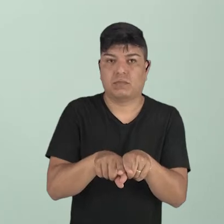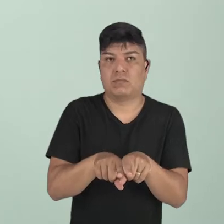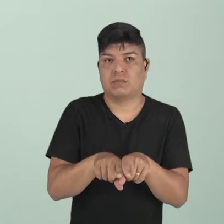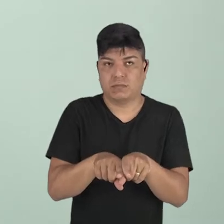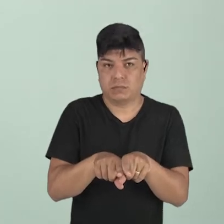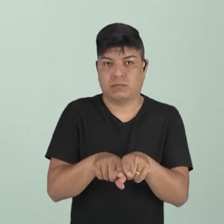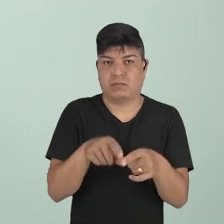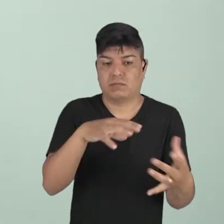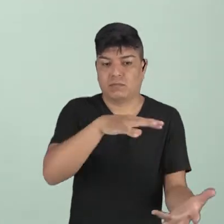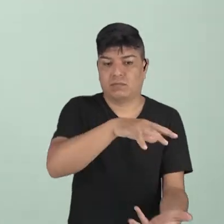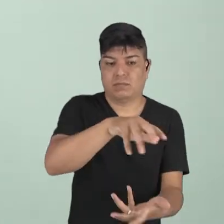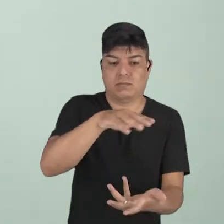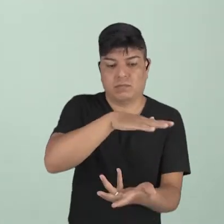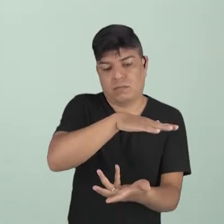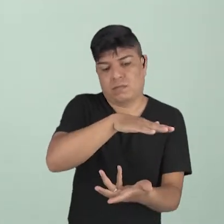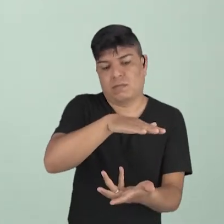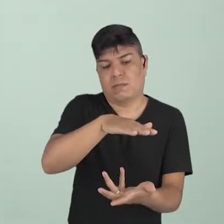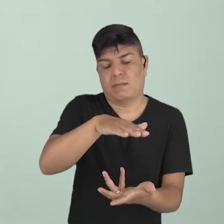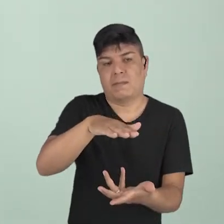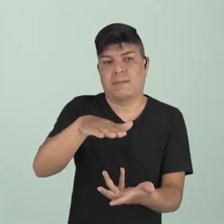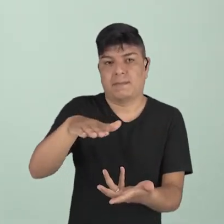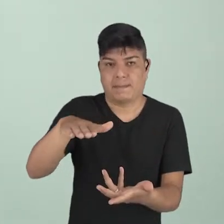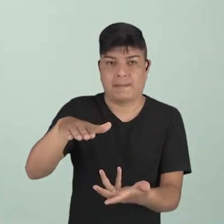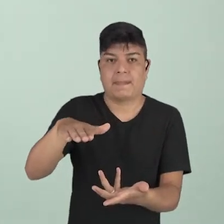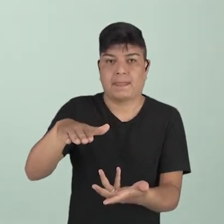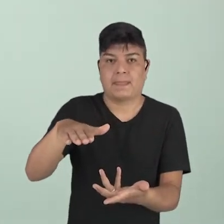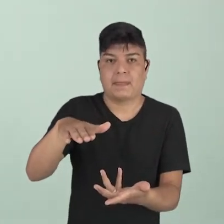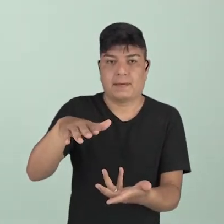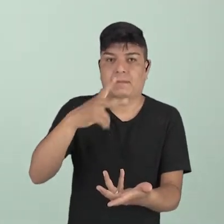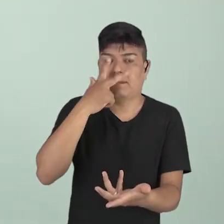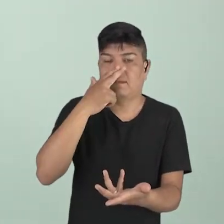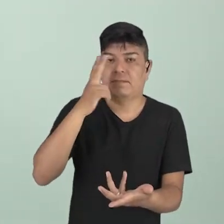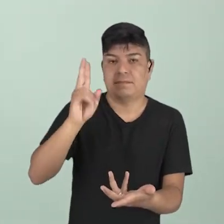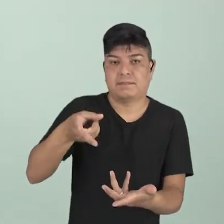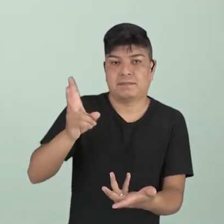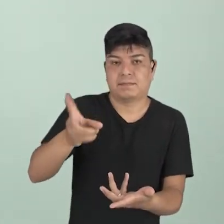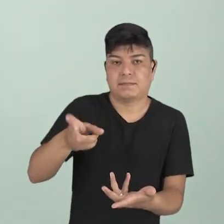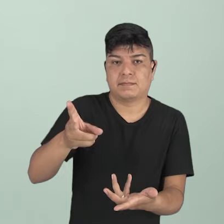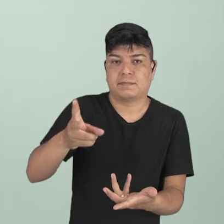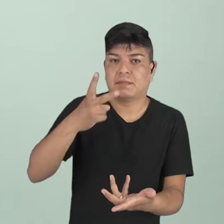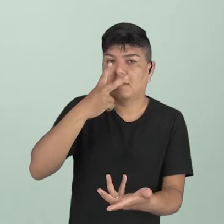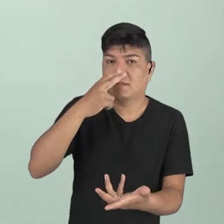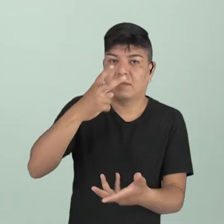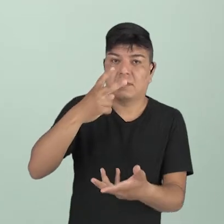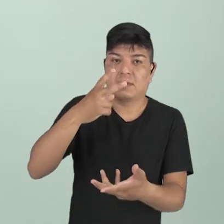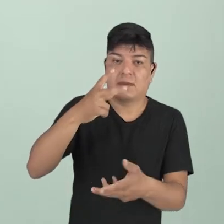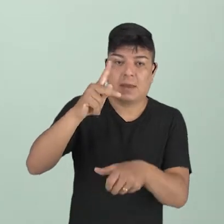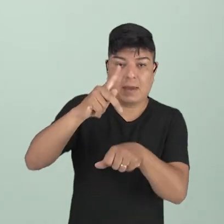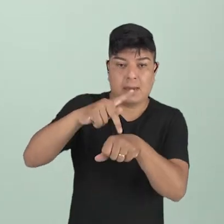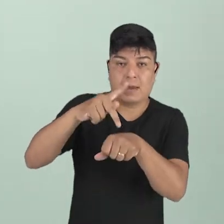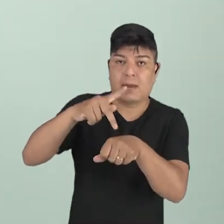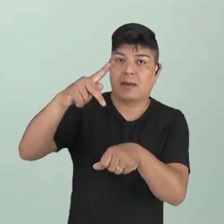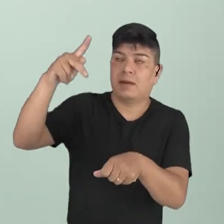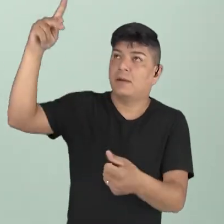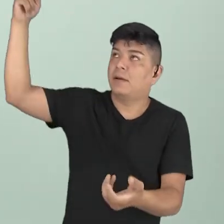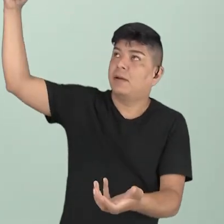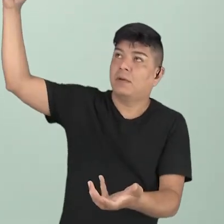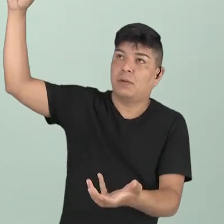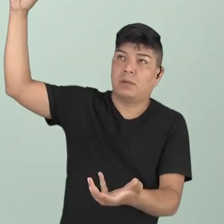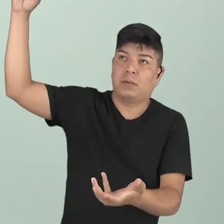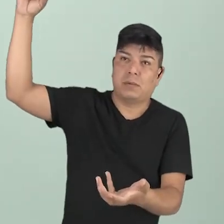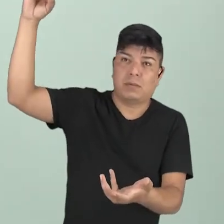de uma atmosfera, né? Porque sem atmosfera, o planeta ele era constantemente atingido por meteoros, né, meteoritos. Com a